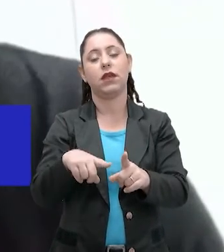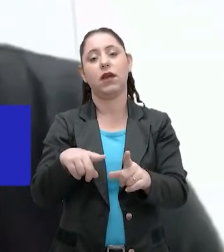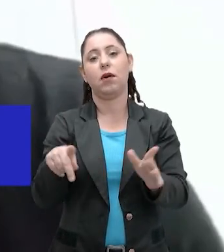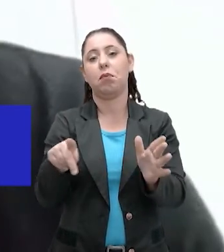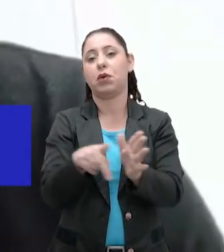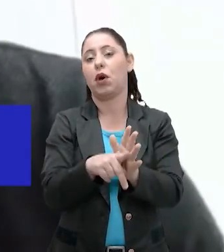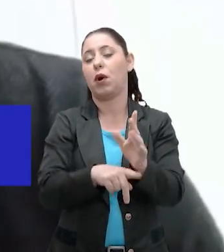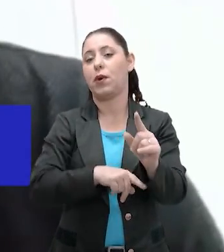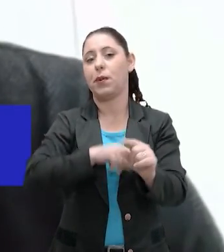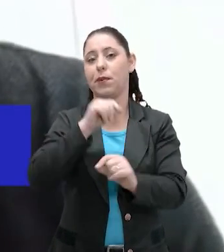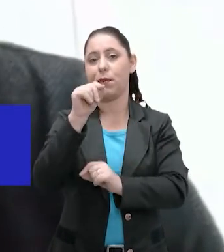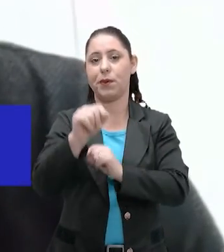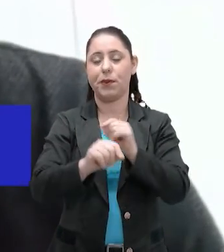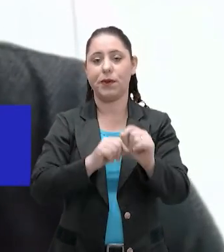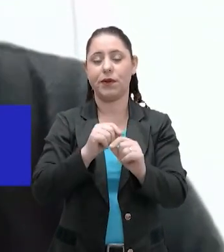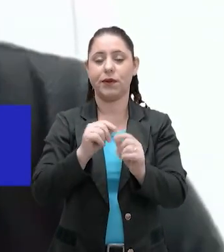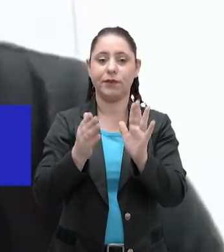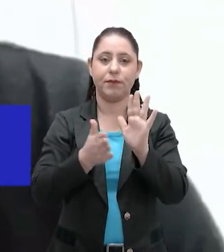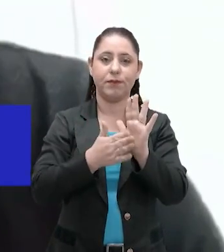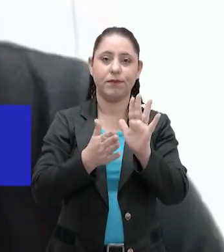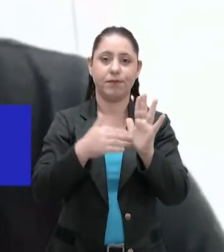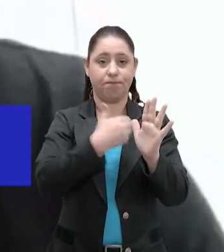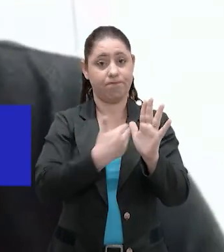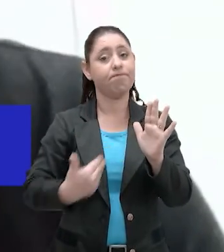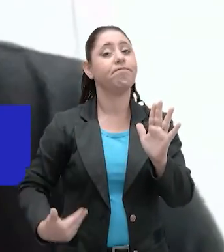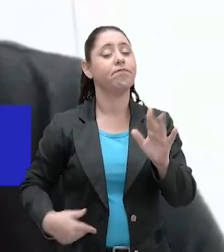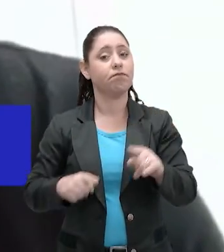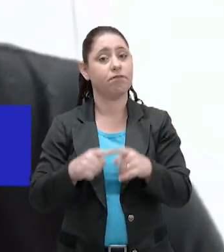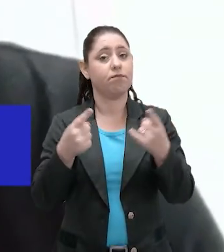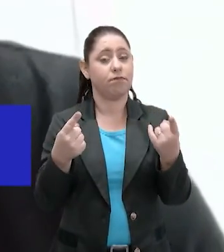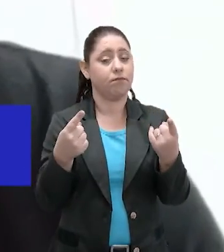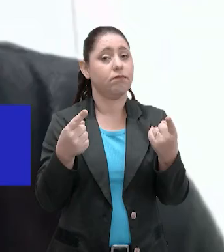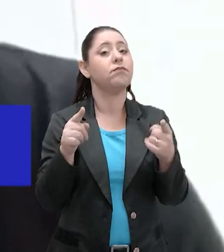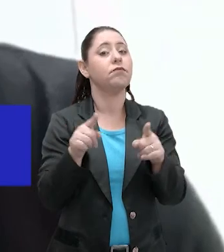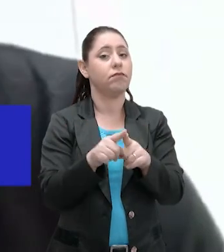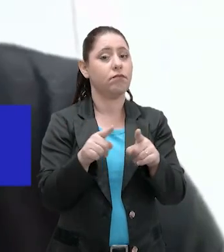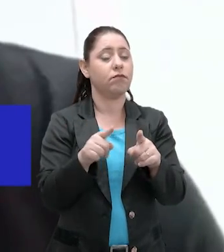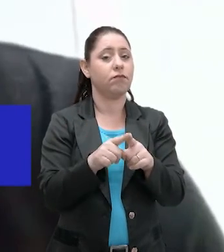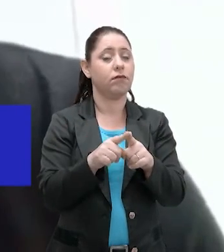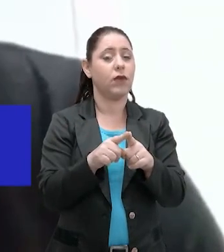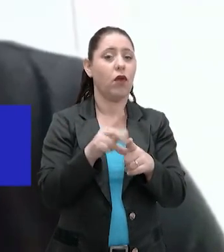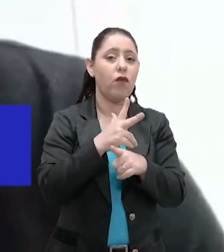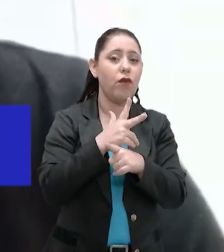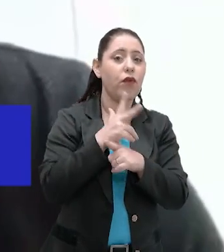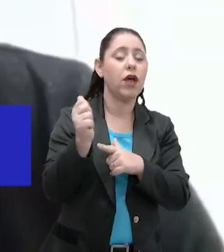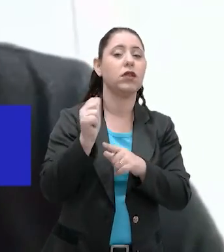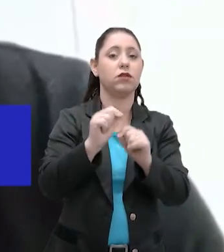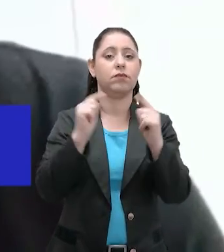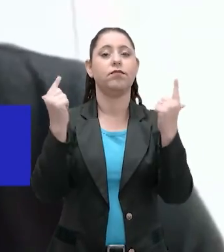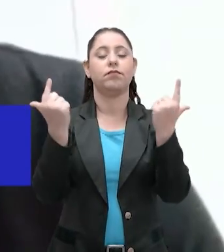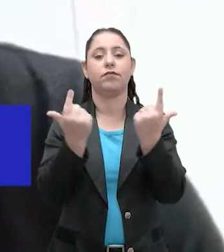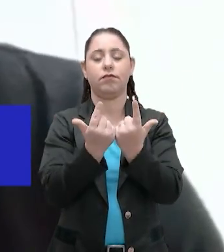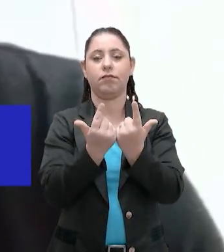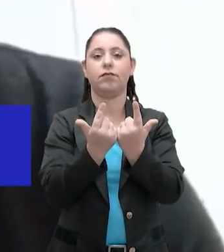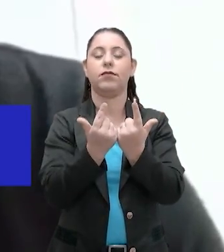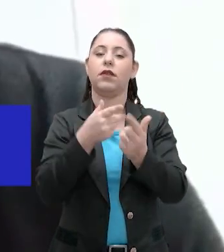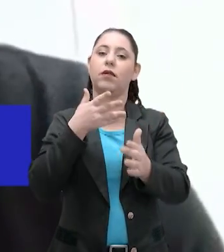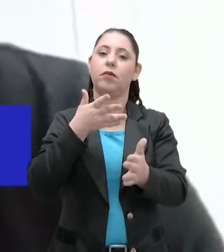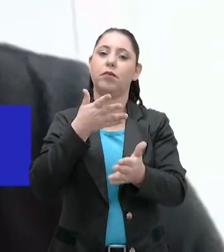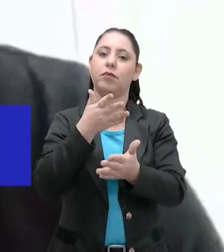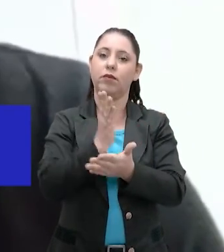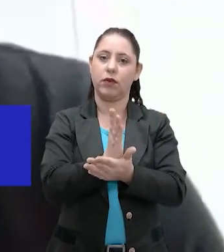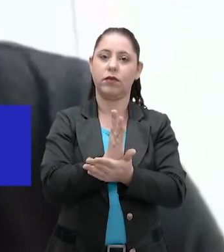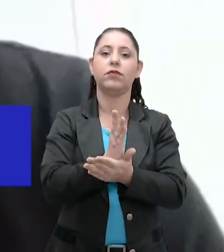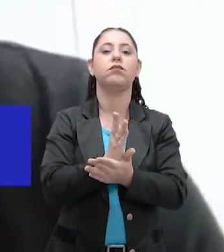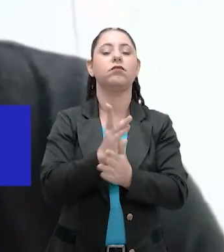essa é uma iniciativa do governo, mas também uma conquista da Assembleia